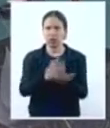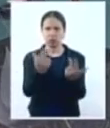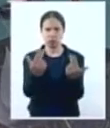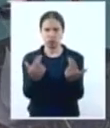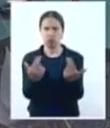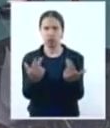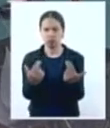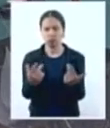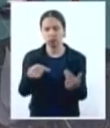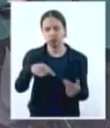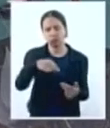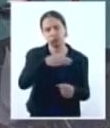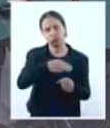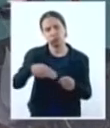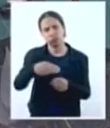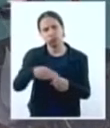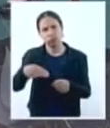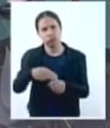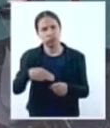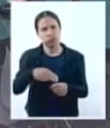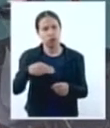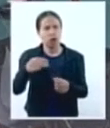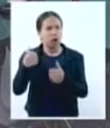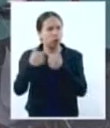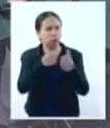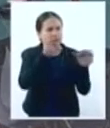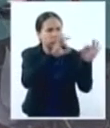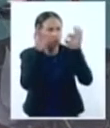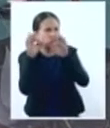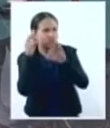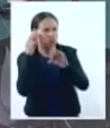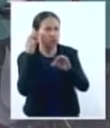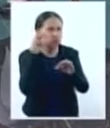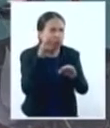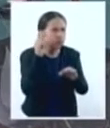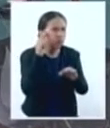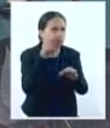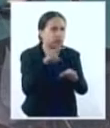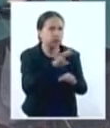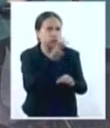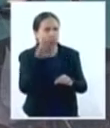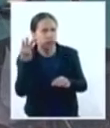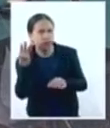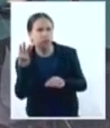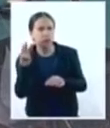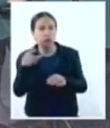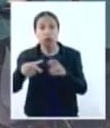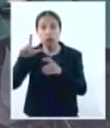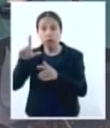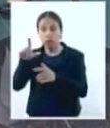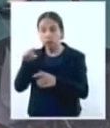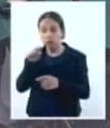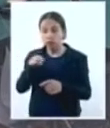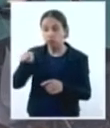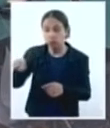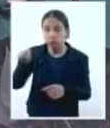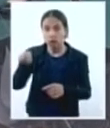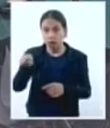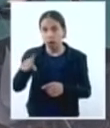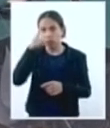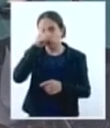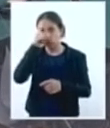para as pessoas acompanharem antes de se deslocarem para as unidades. Esse projeto que te motivou, foi demanda de seu gabinete ou